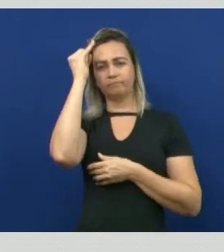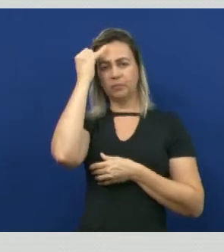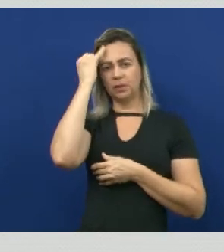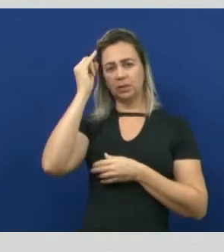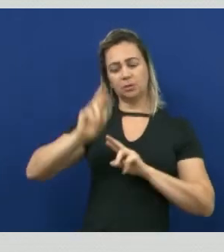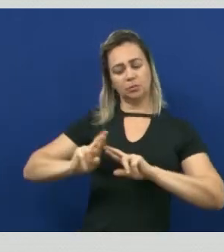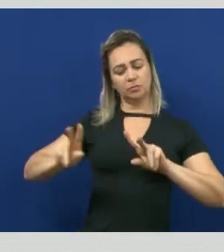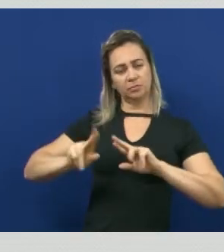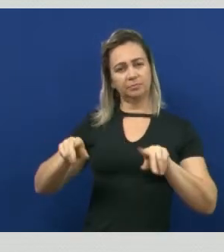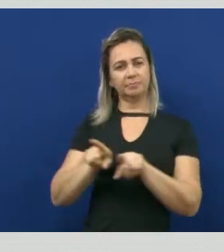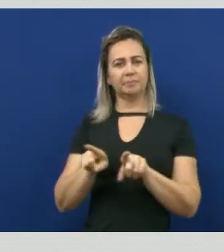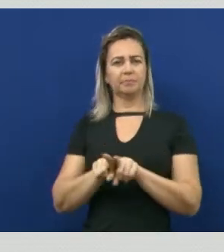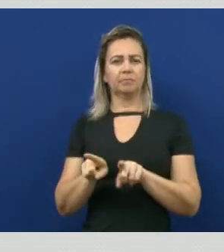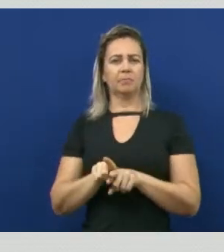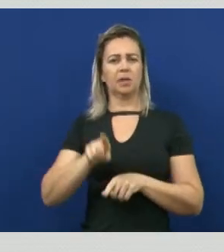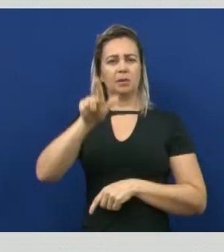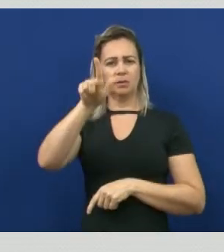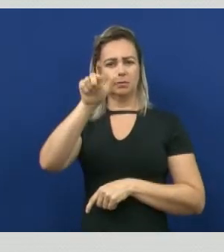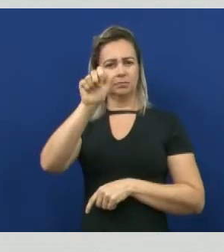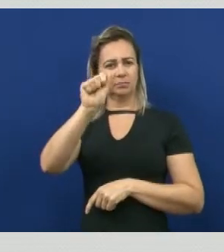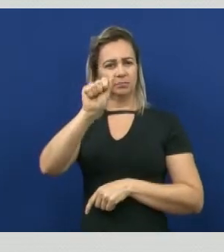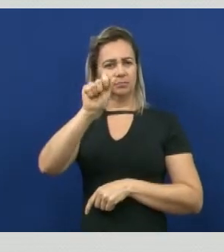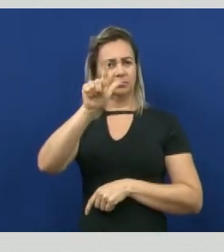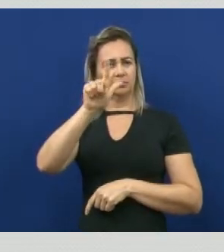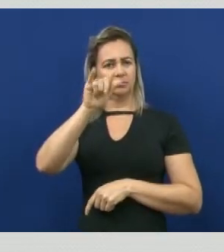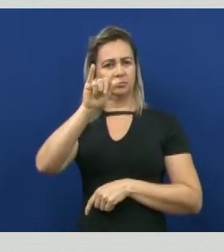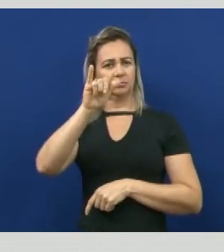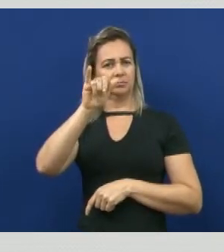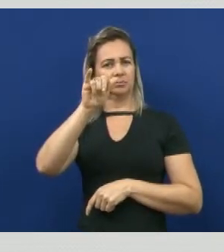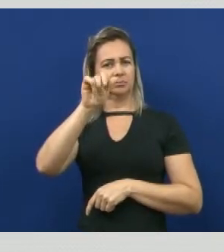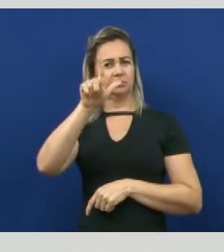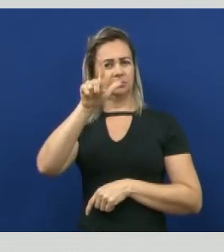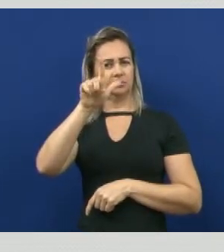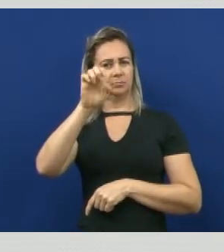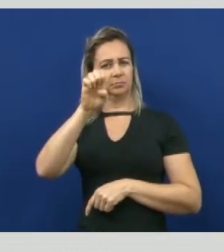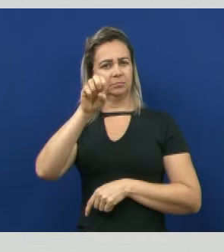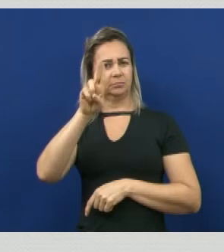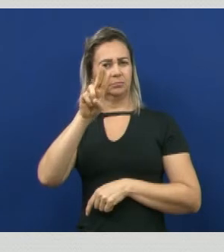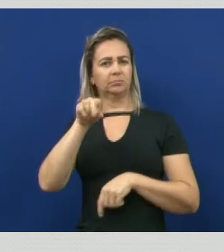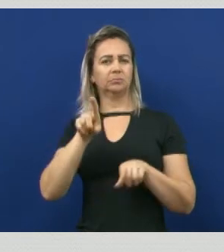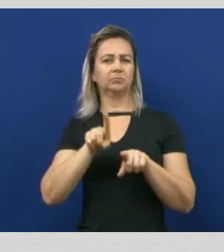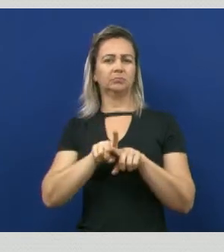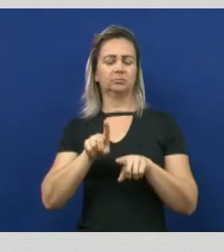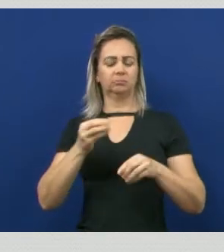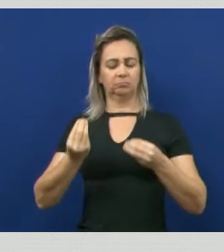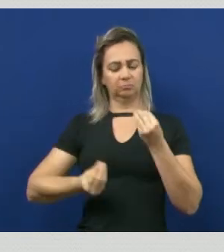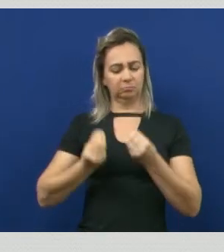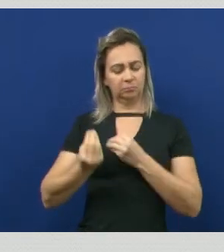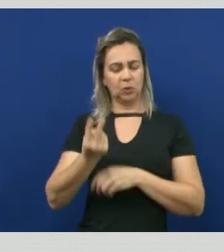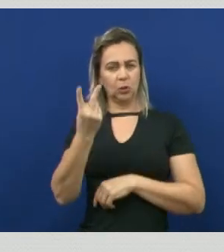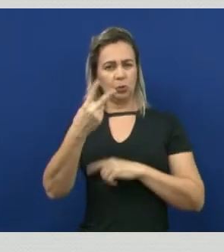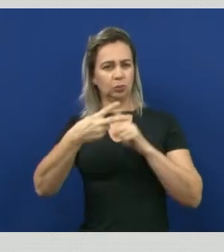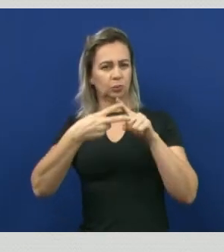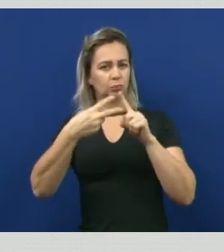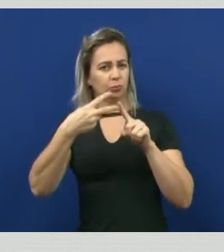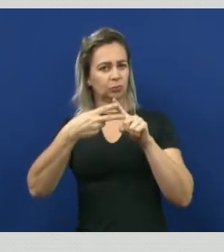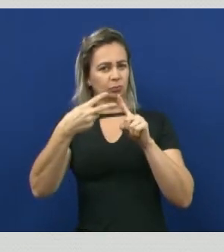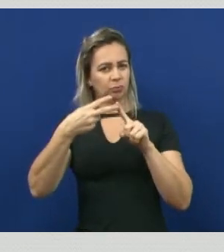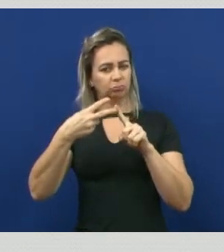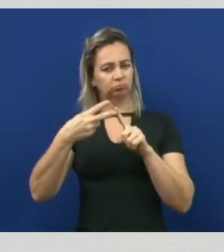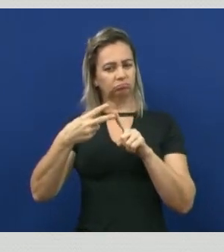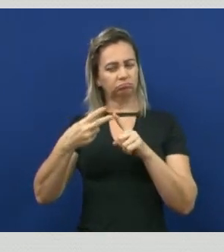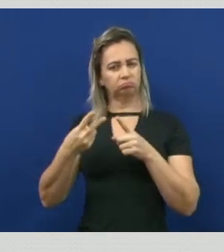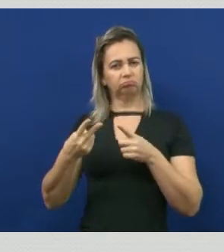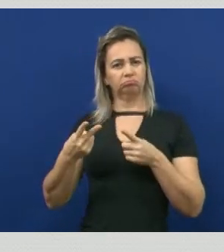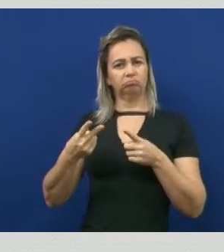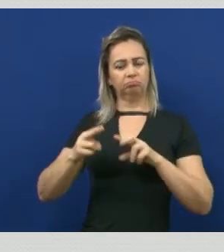também. De senso comum, se você pegar dois objetos de massas diferentes, vai parecer que o